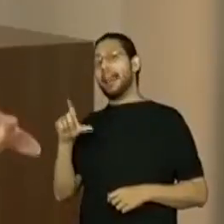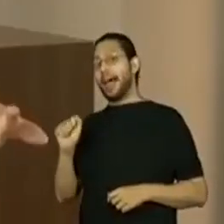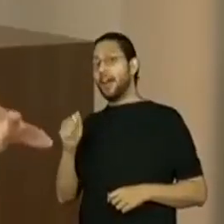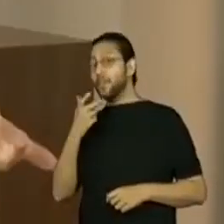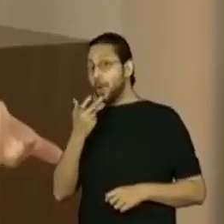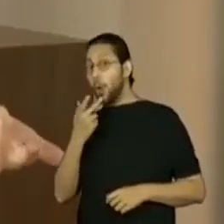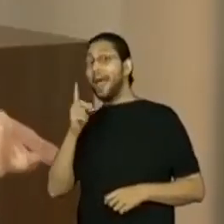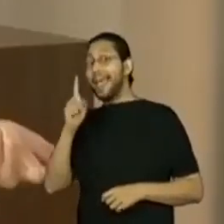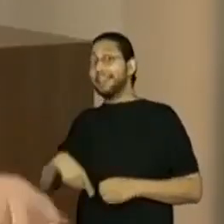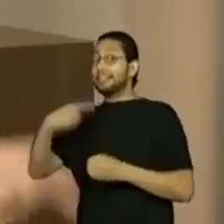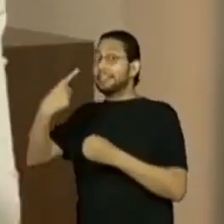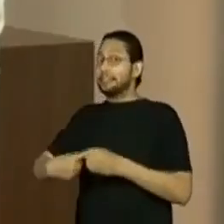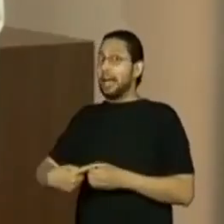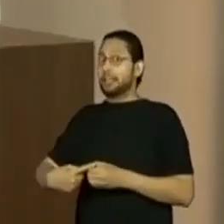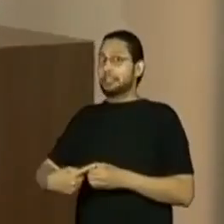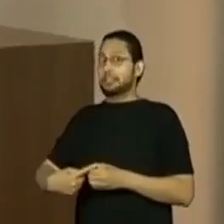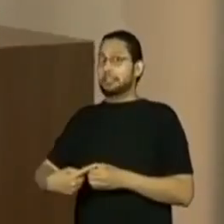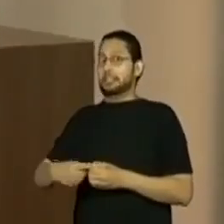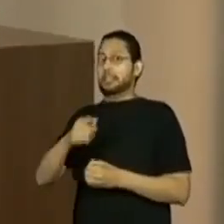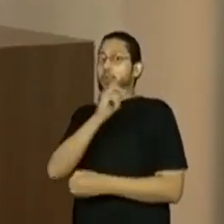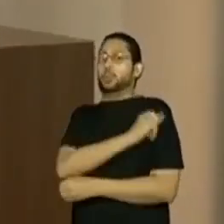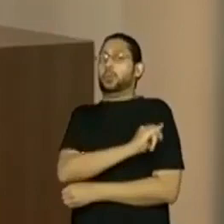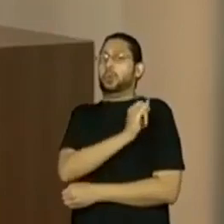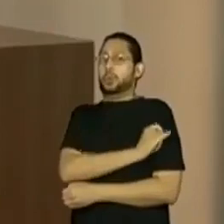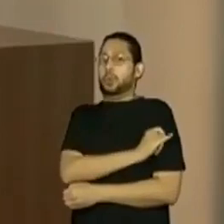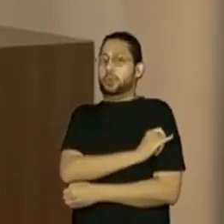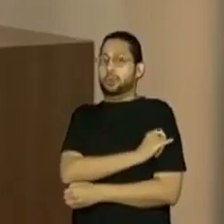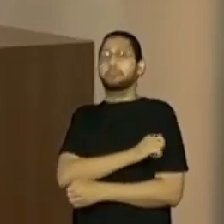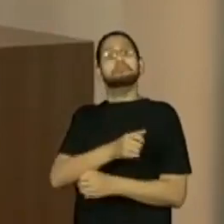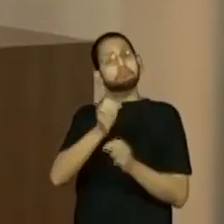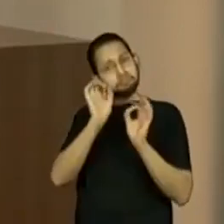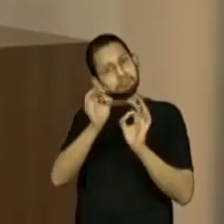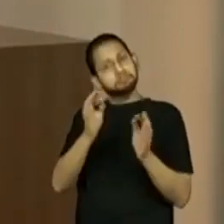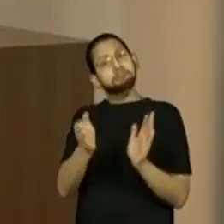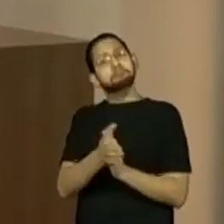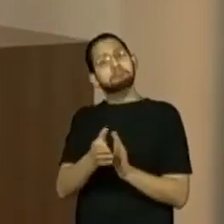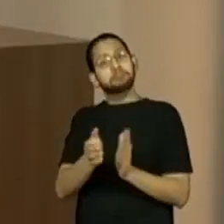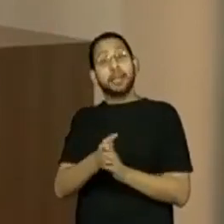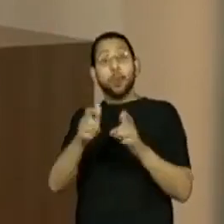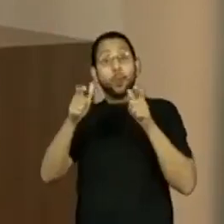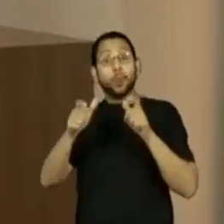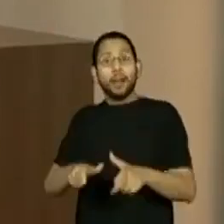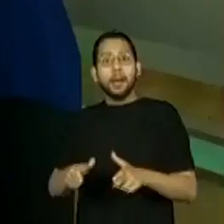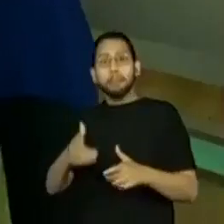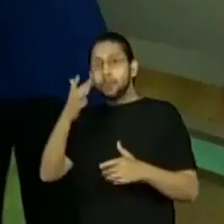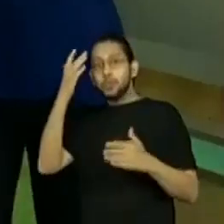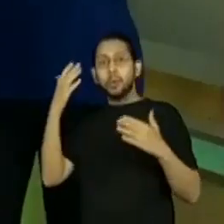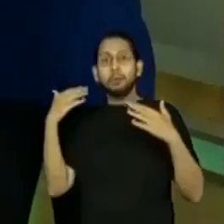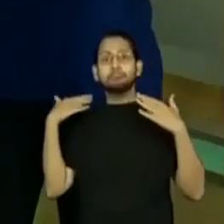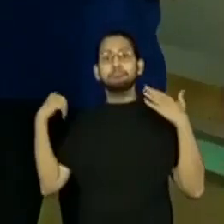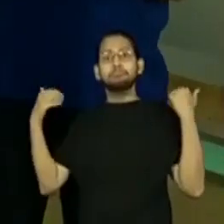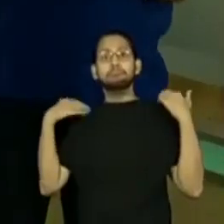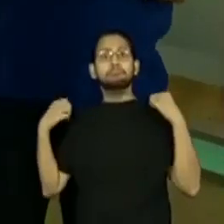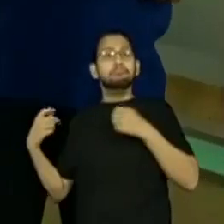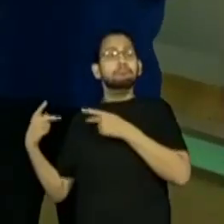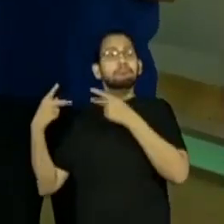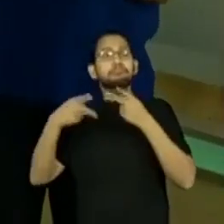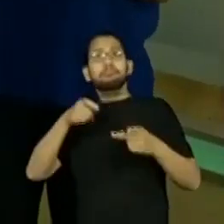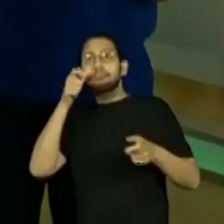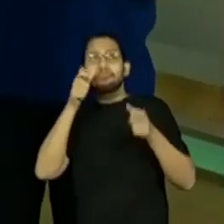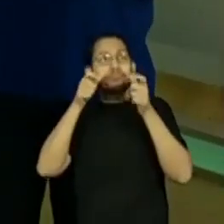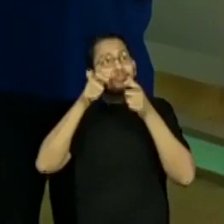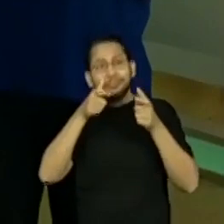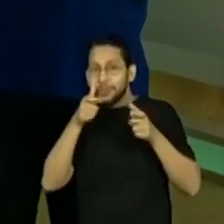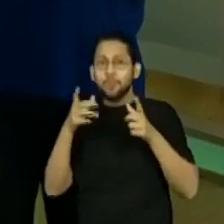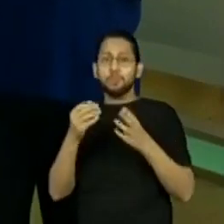mas na cidade do Rio de Janeiro. Isso mesmo, Ana Clara. É um dos pontos turísticos da cidade do Rio de Janeiro, gente. Muito